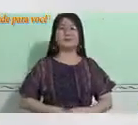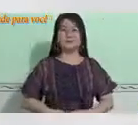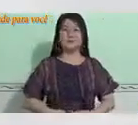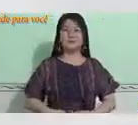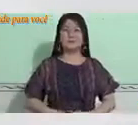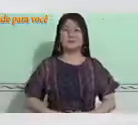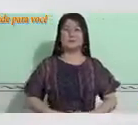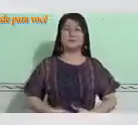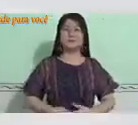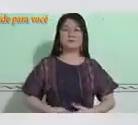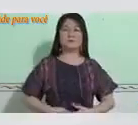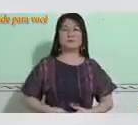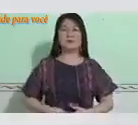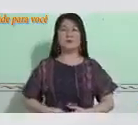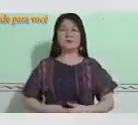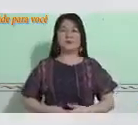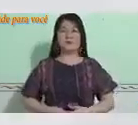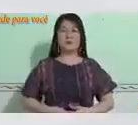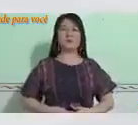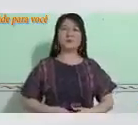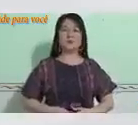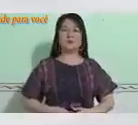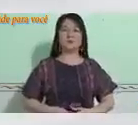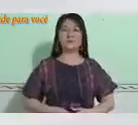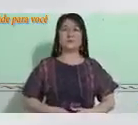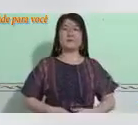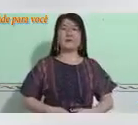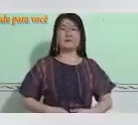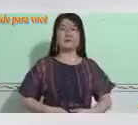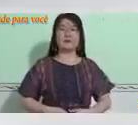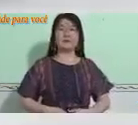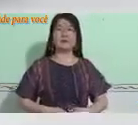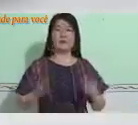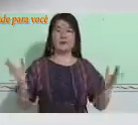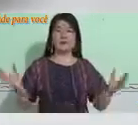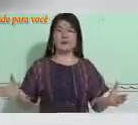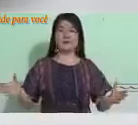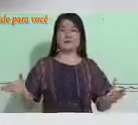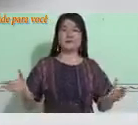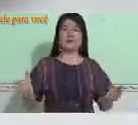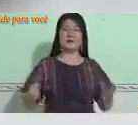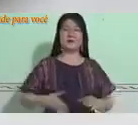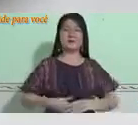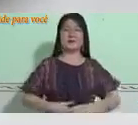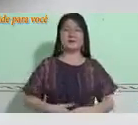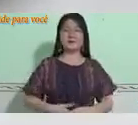manipulação ou inflamação de nervos da região, o que pode resultar em dormência no local.